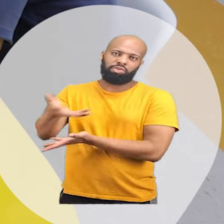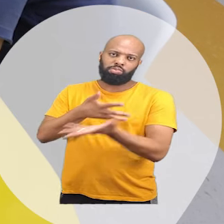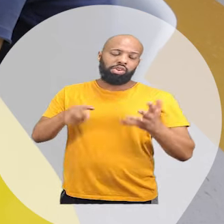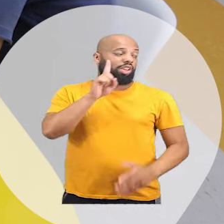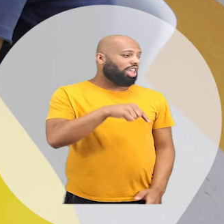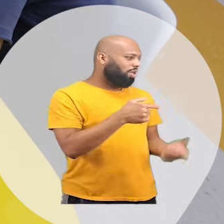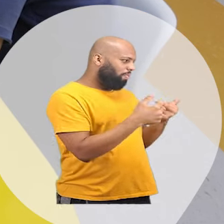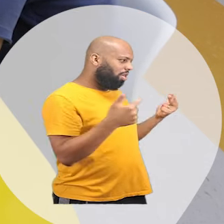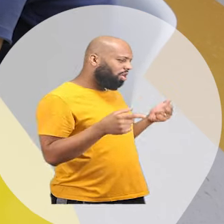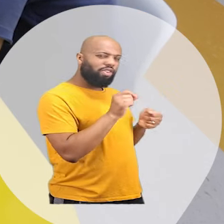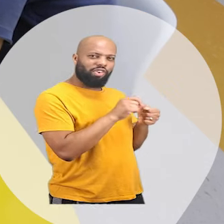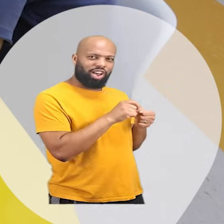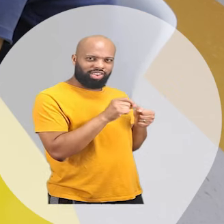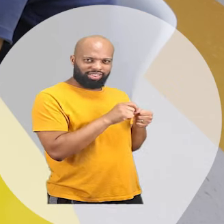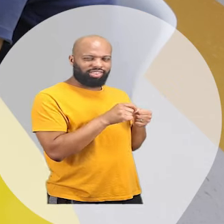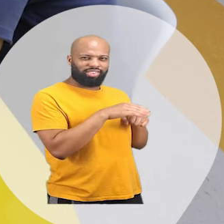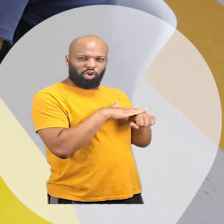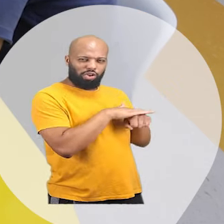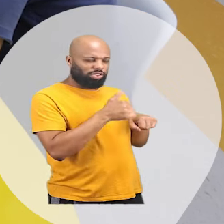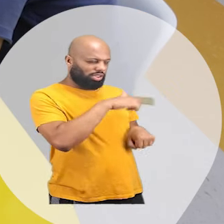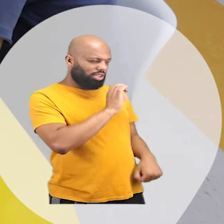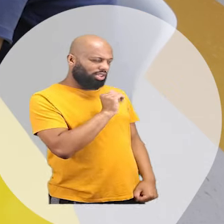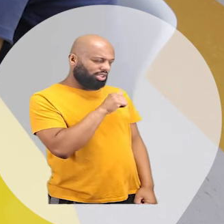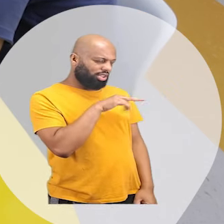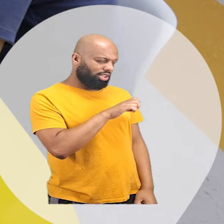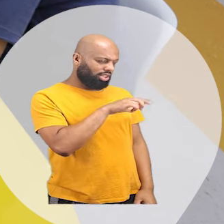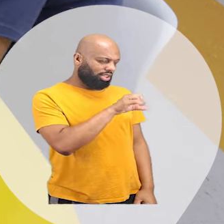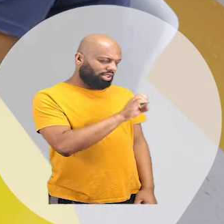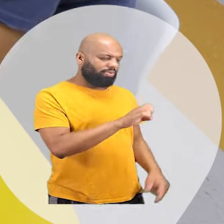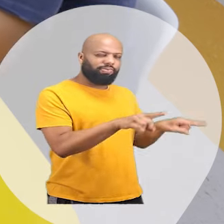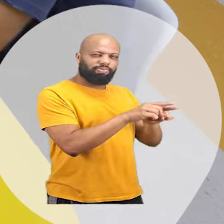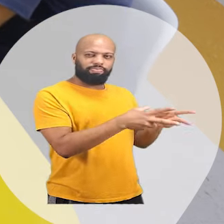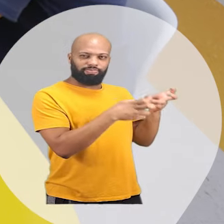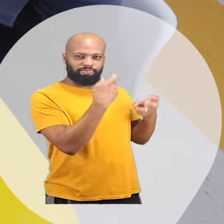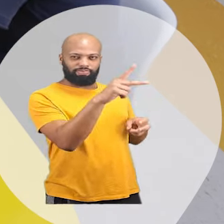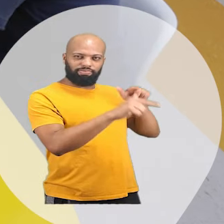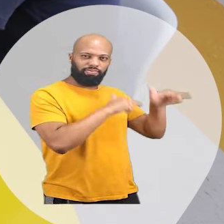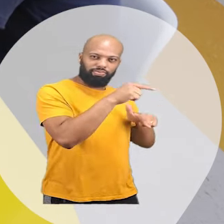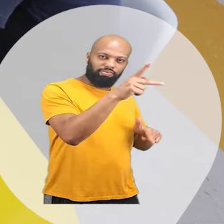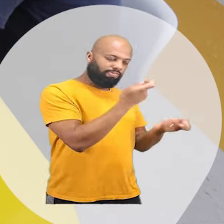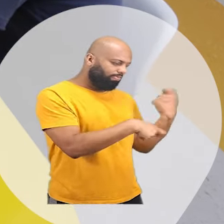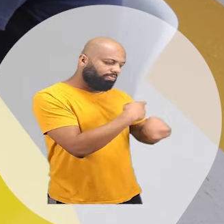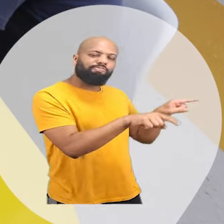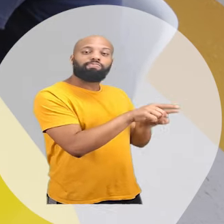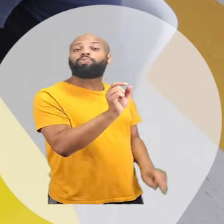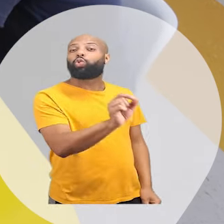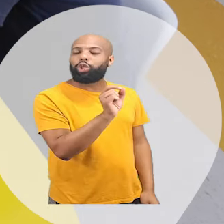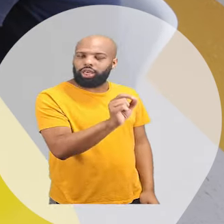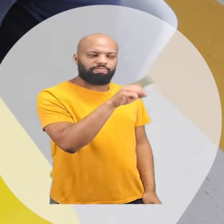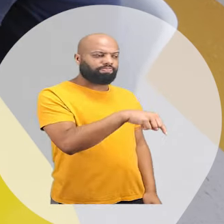compartilha isso é uma coisa que a gente comprava com Anelise como eu tava entre nós assim que a gente percebe no no teu trabalho no teu negócio